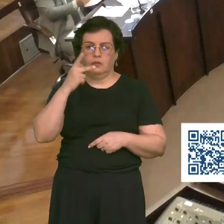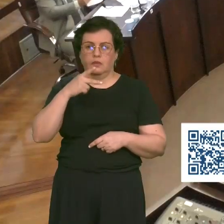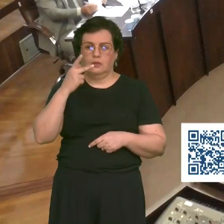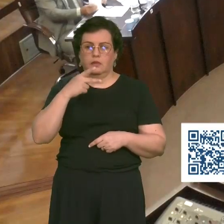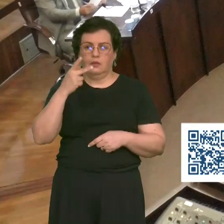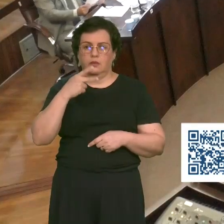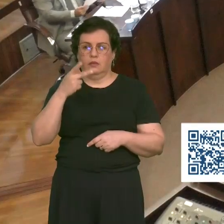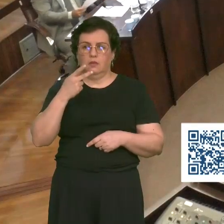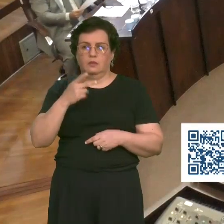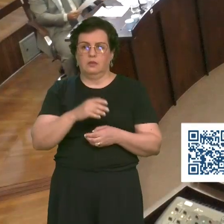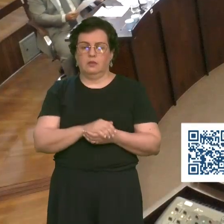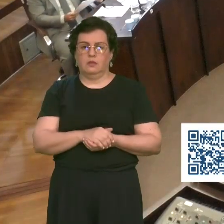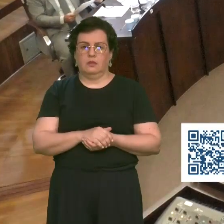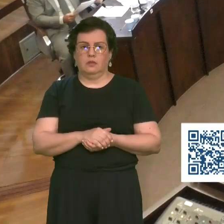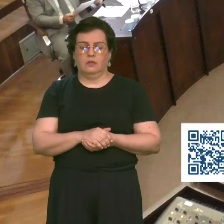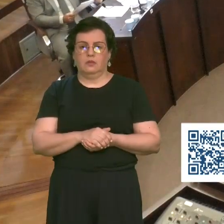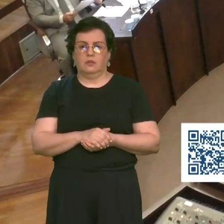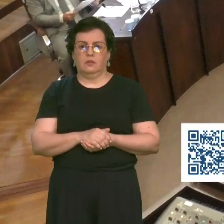minutos